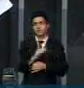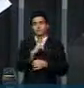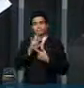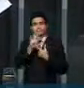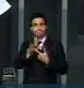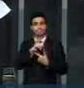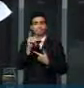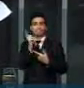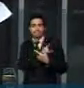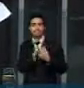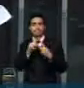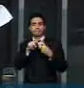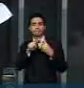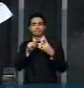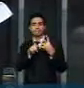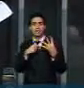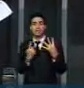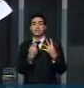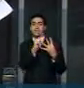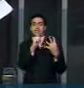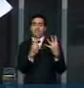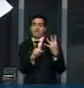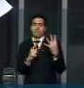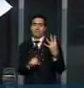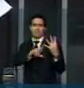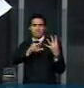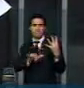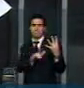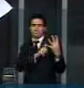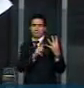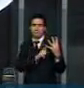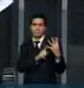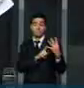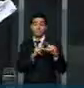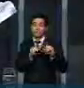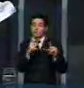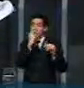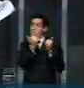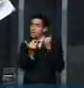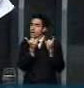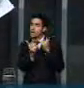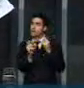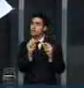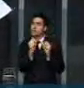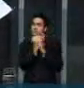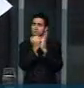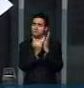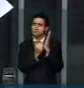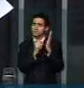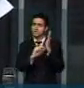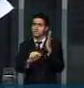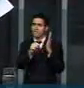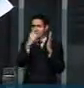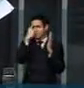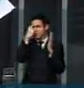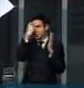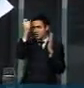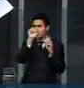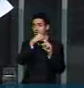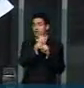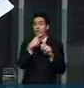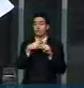imensos desafios aos governantes. Entretanto, nos parece que as questões de violência associadas ao uso de